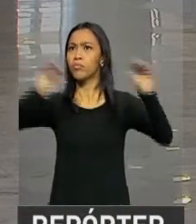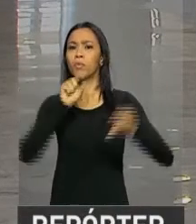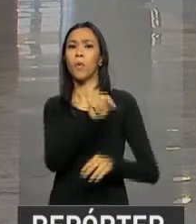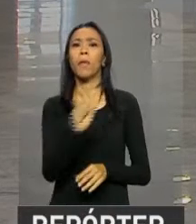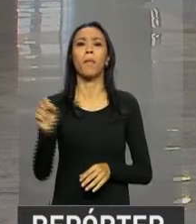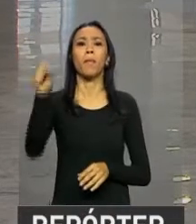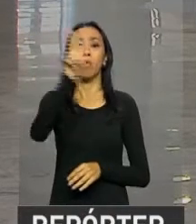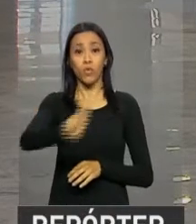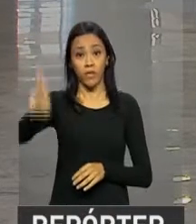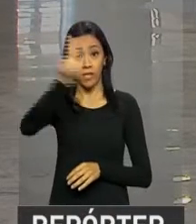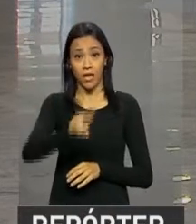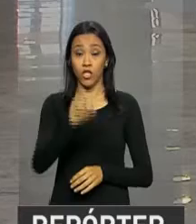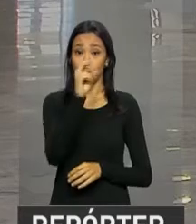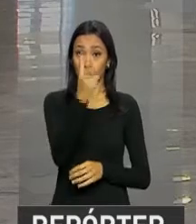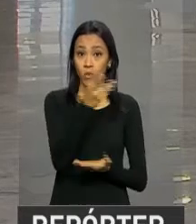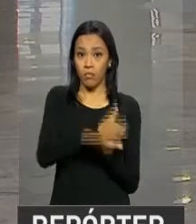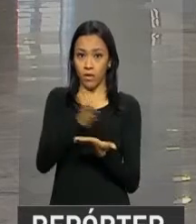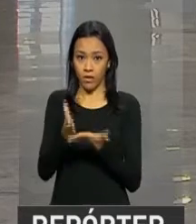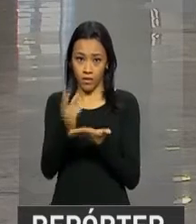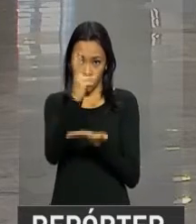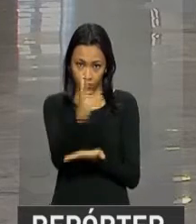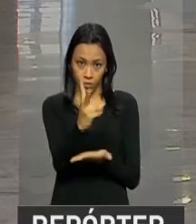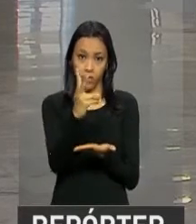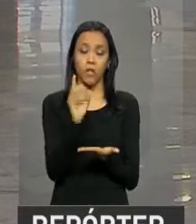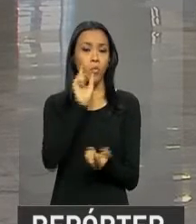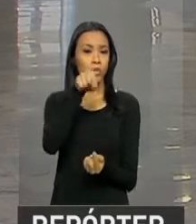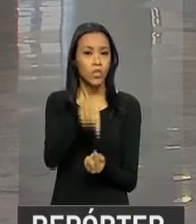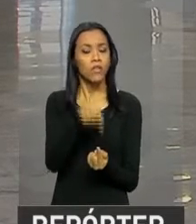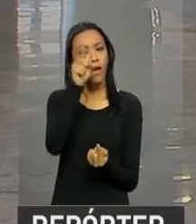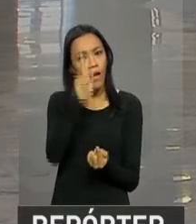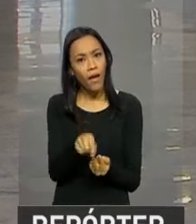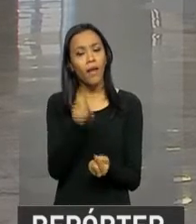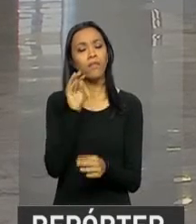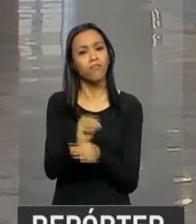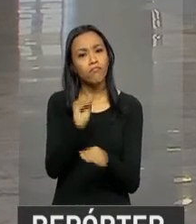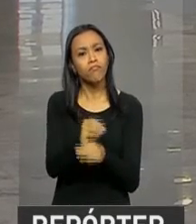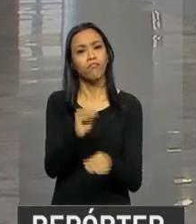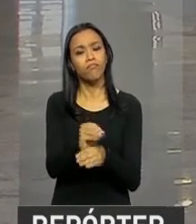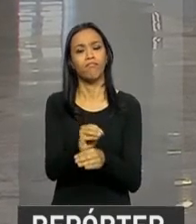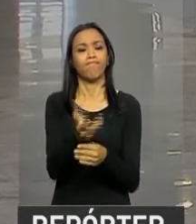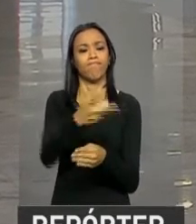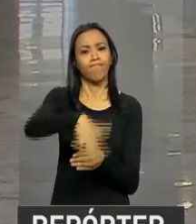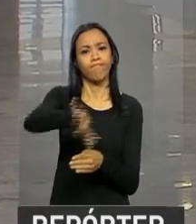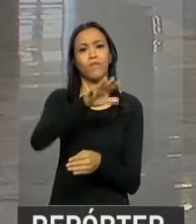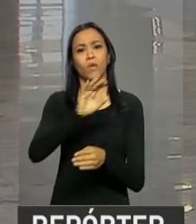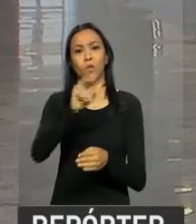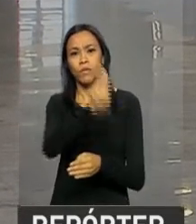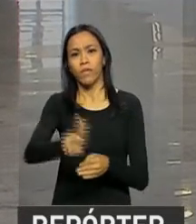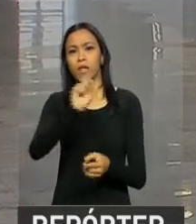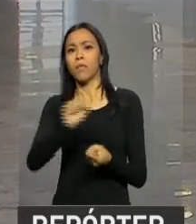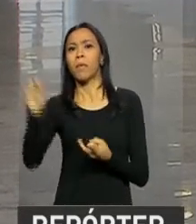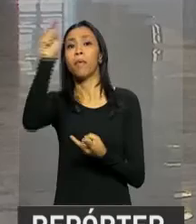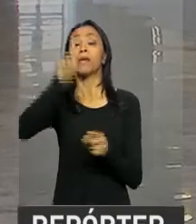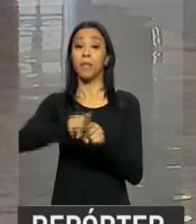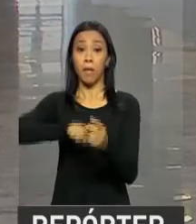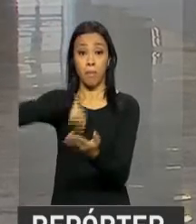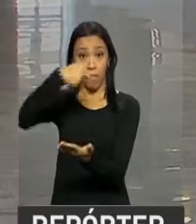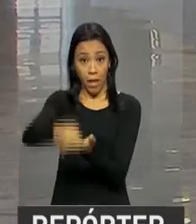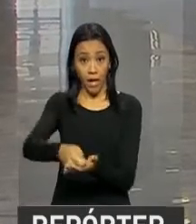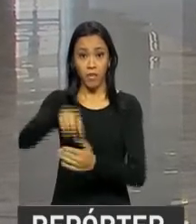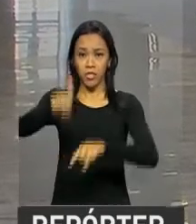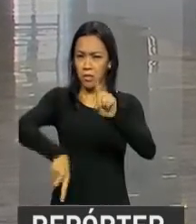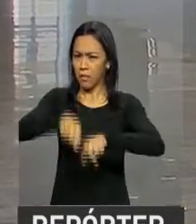duas parcelas, são destinados à manutenção e custeio das universidades federais, como por exemplo o pagamento de material de